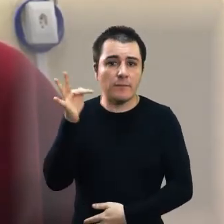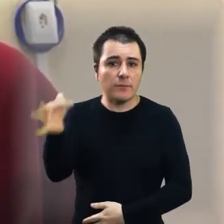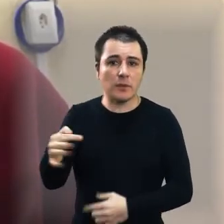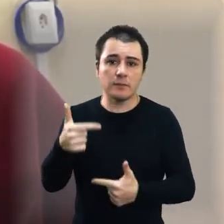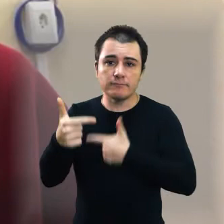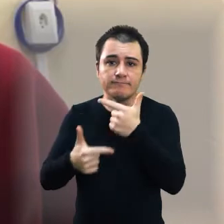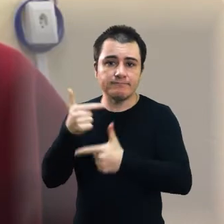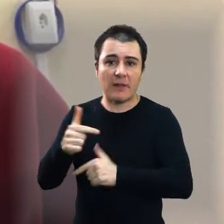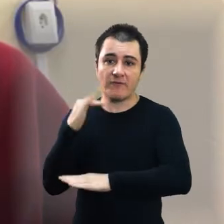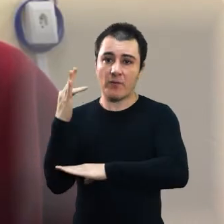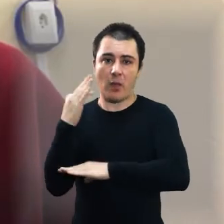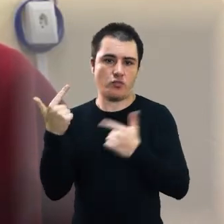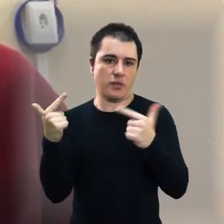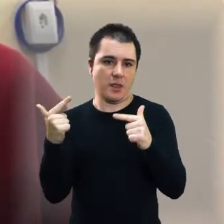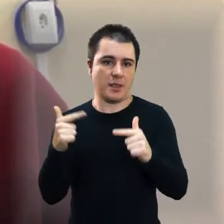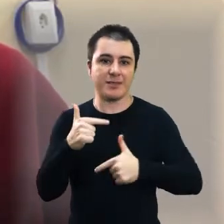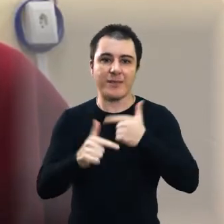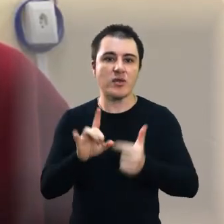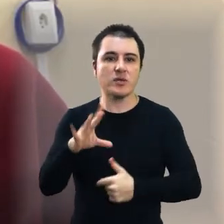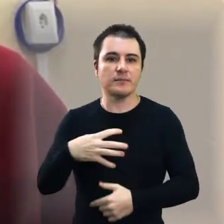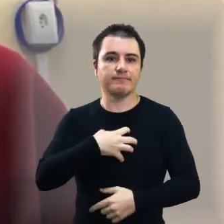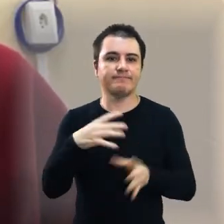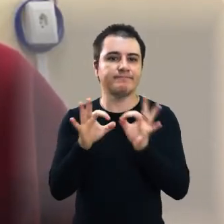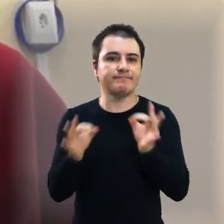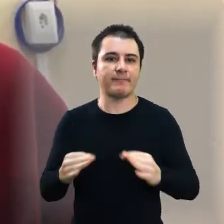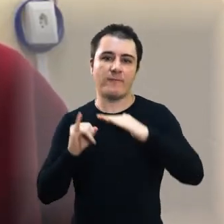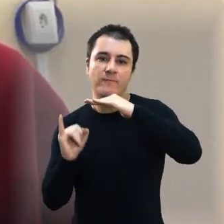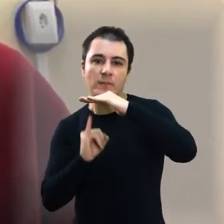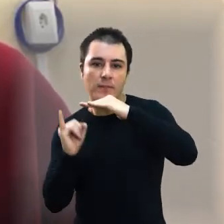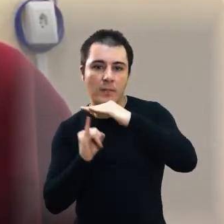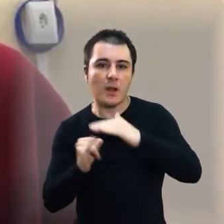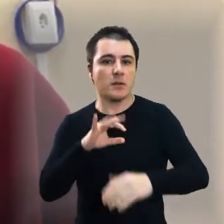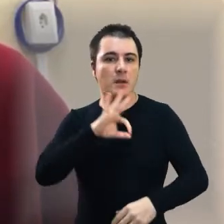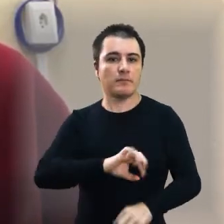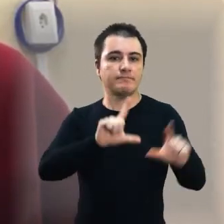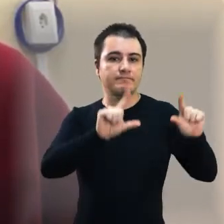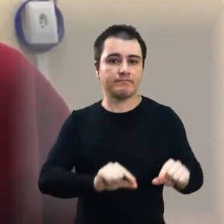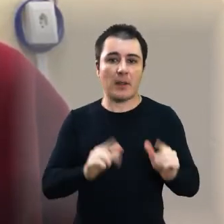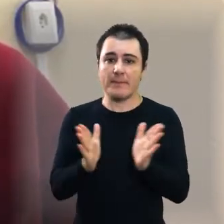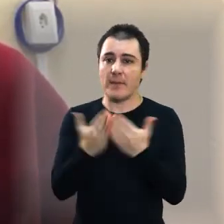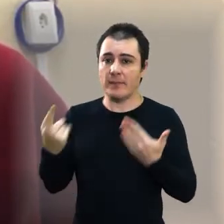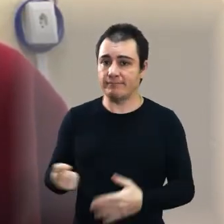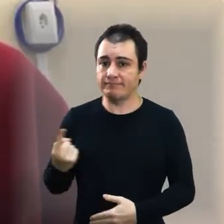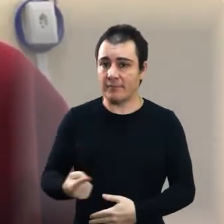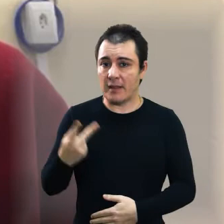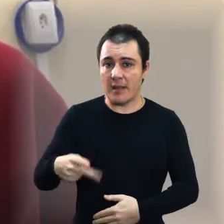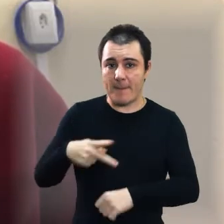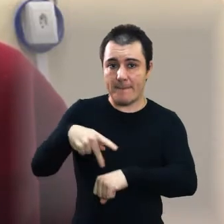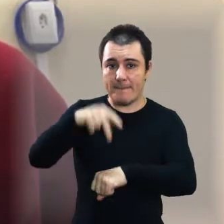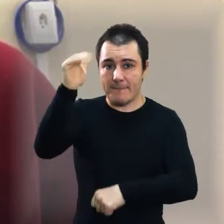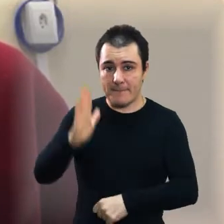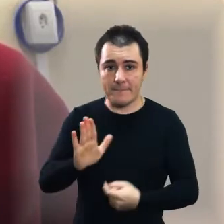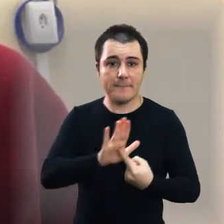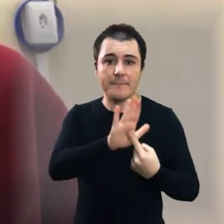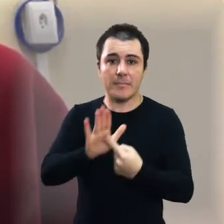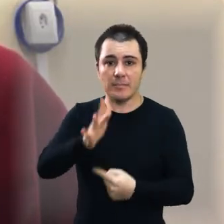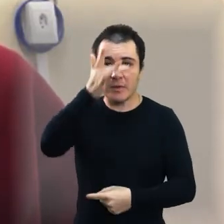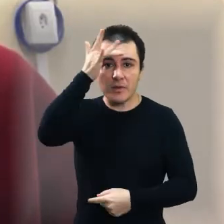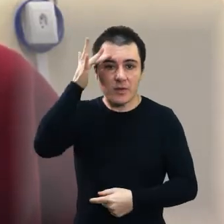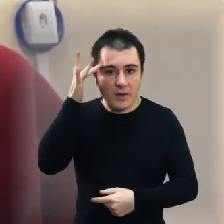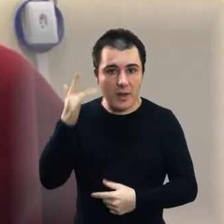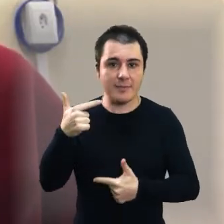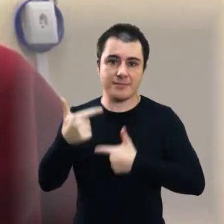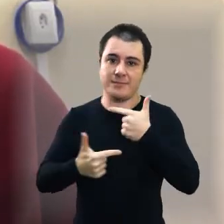não ingressam no mercado de trabalho. Eles têm acesso somente a atividades informais e mal remuneradas, reprodutoras da pobreza.